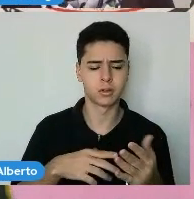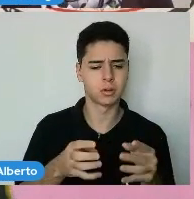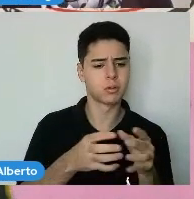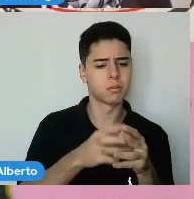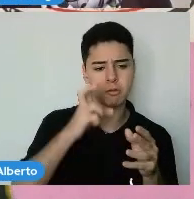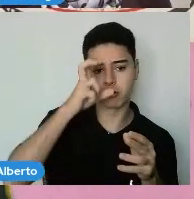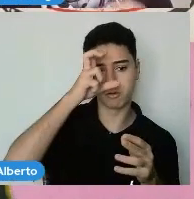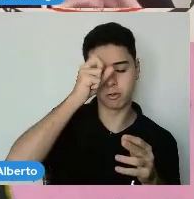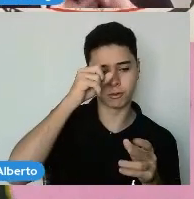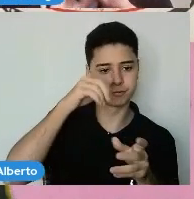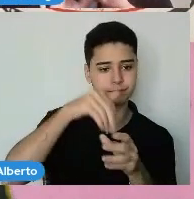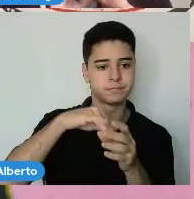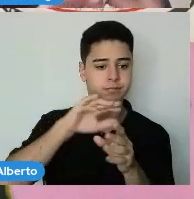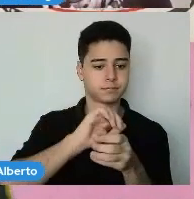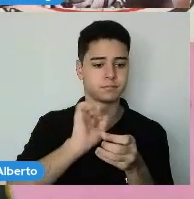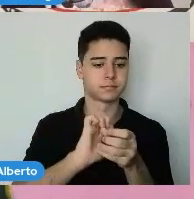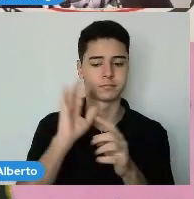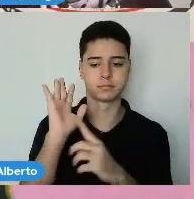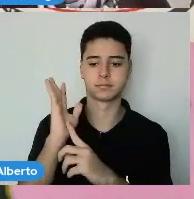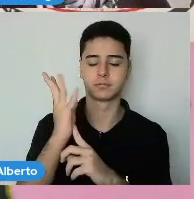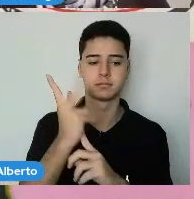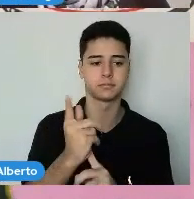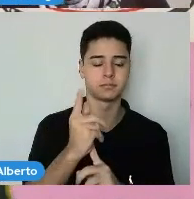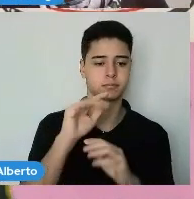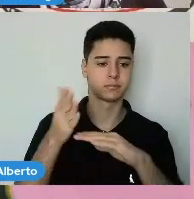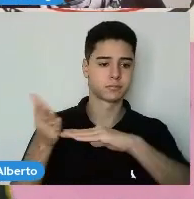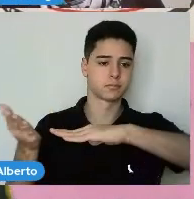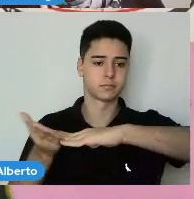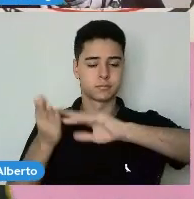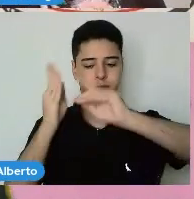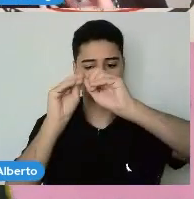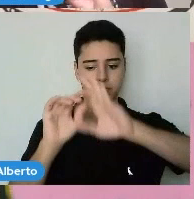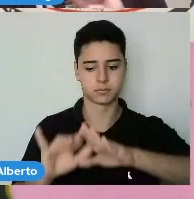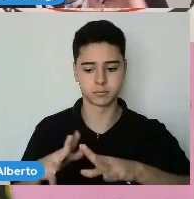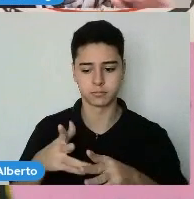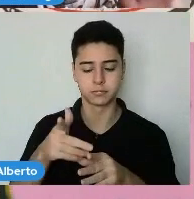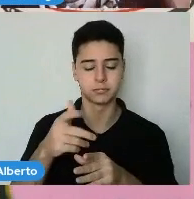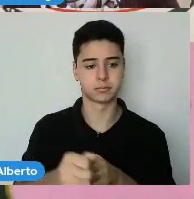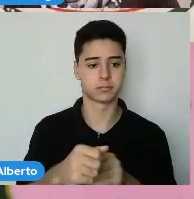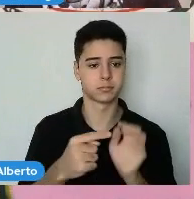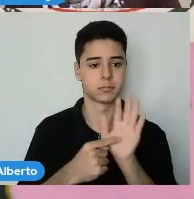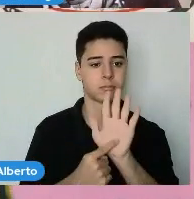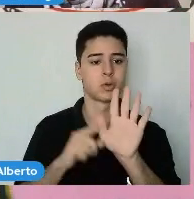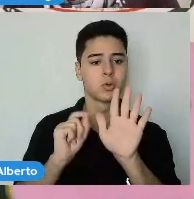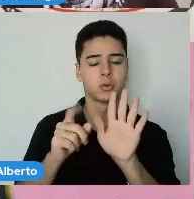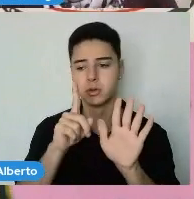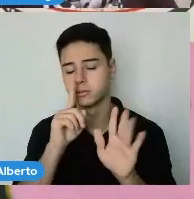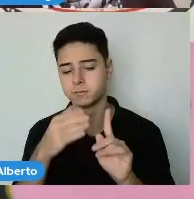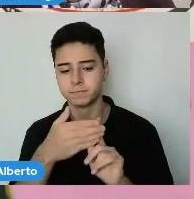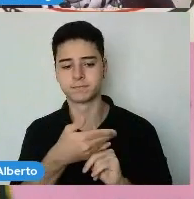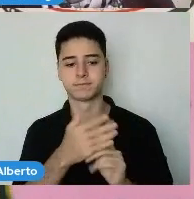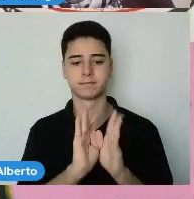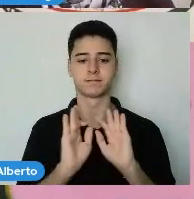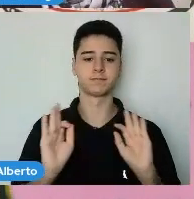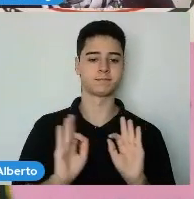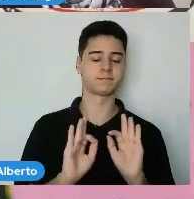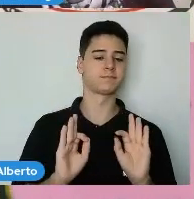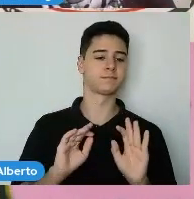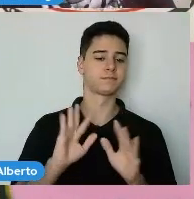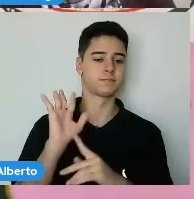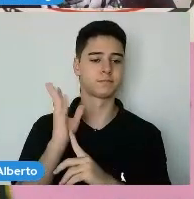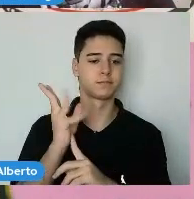contemporânea que prega a dissolução da questão da autoria, entendeu? Que prega o anonimato do artista.